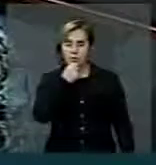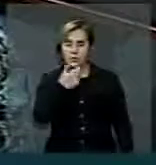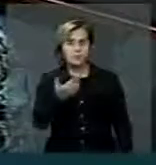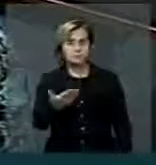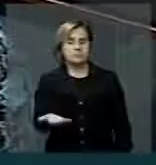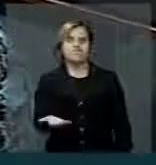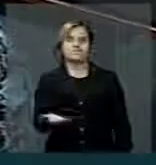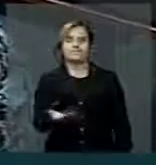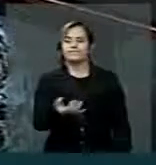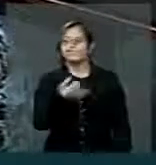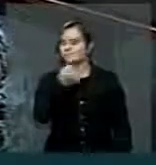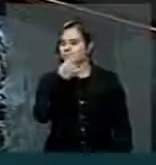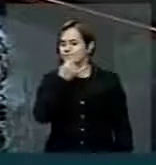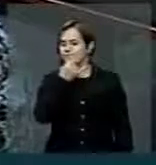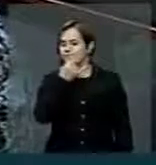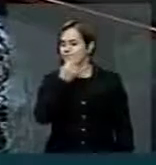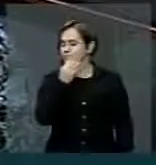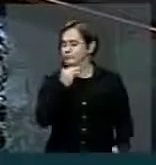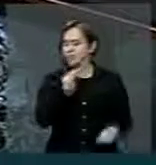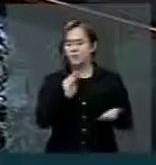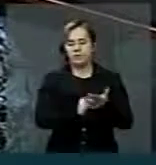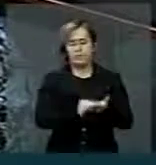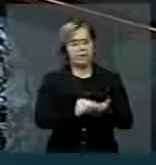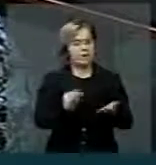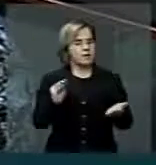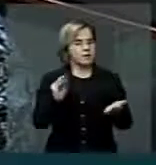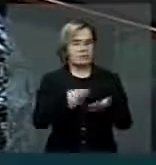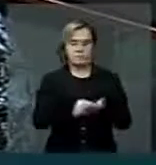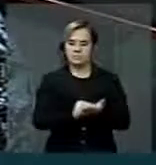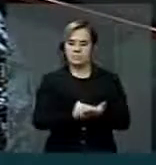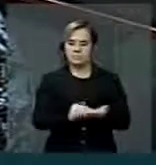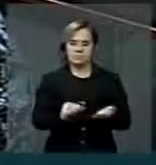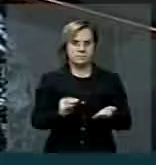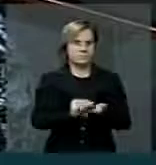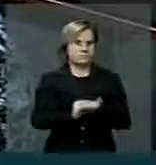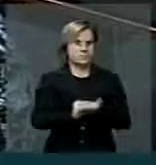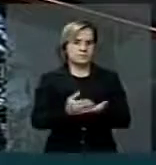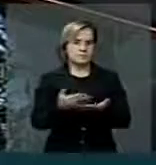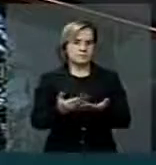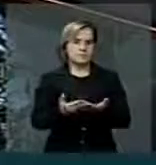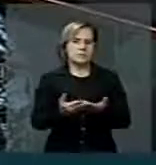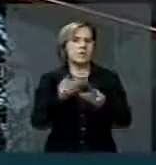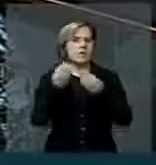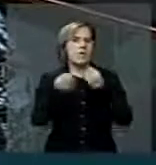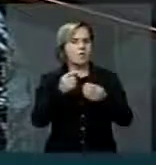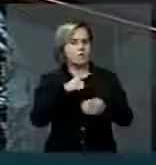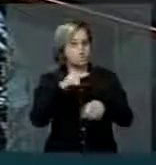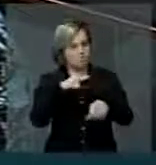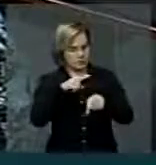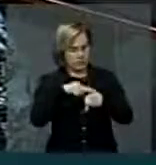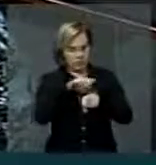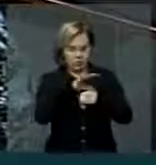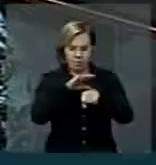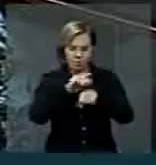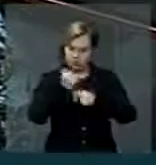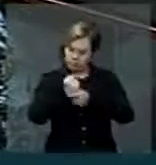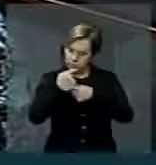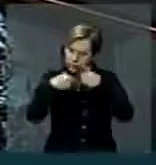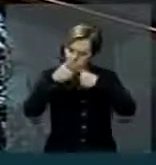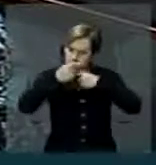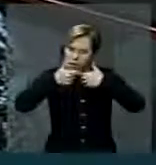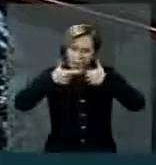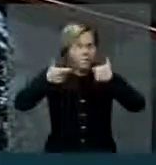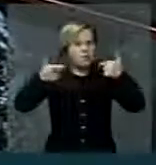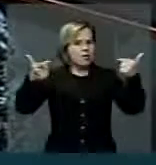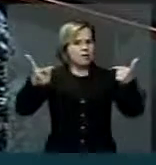uma lástima, é um déficit democrático, considerando uma Constituição que avançou e avançou graças